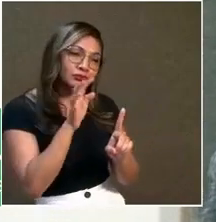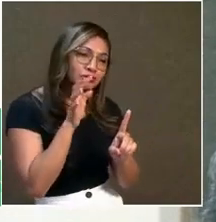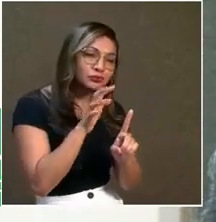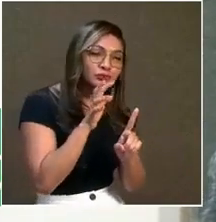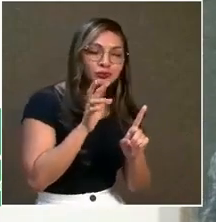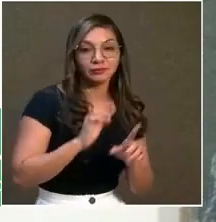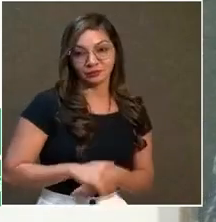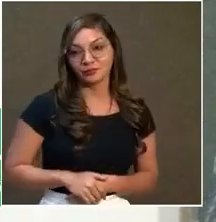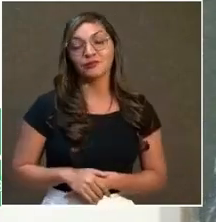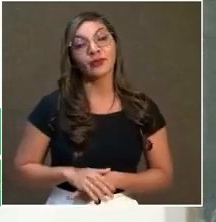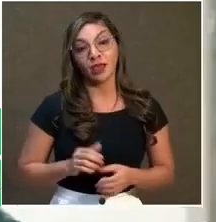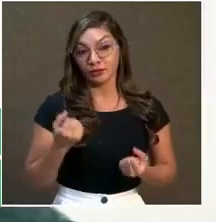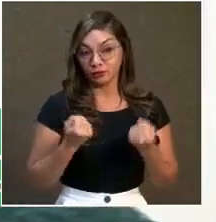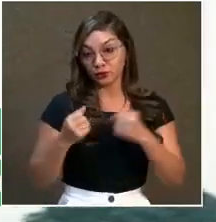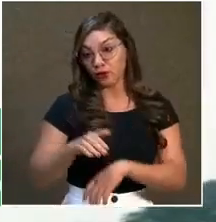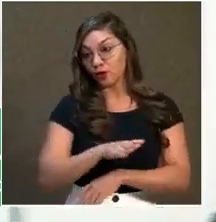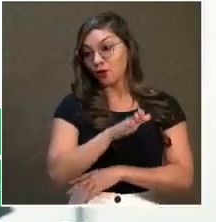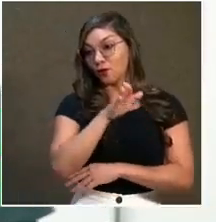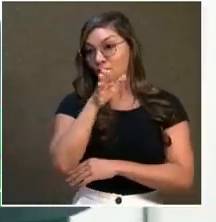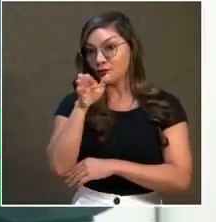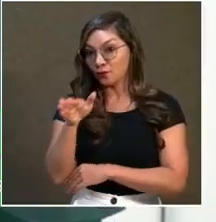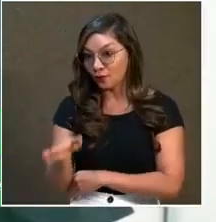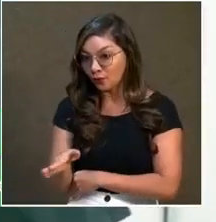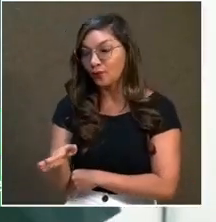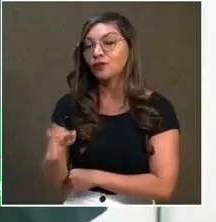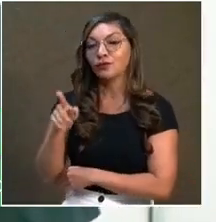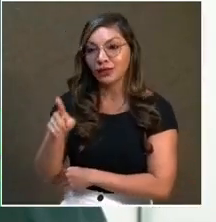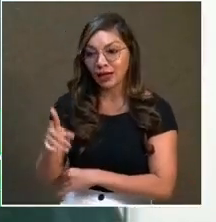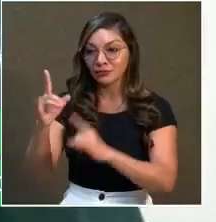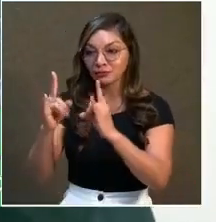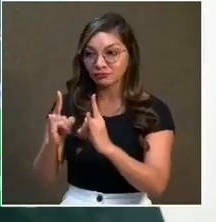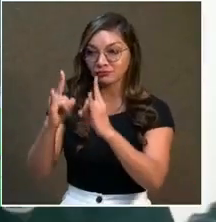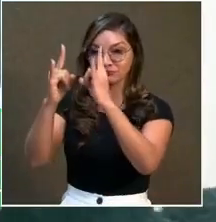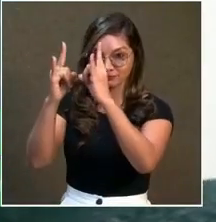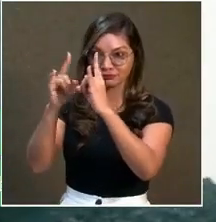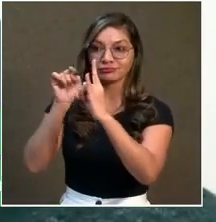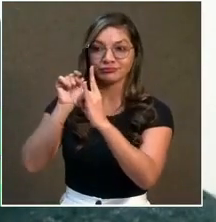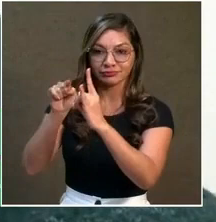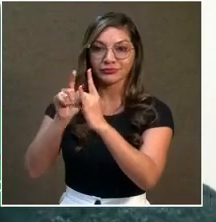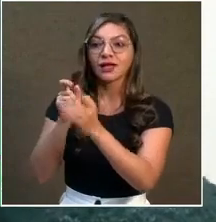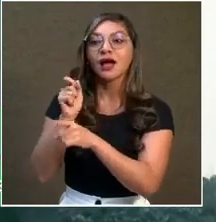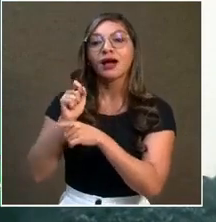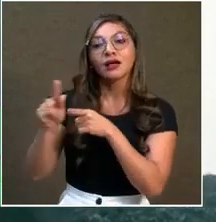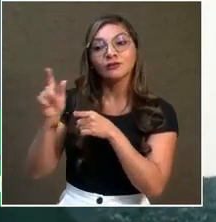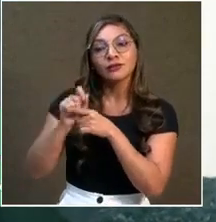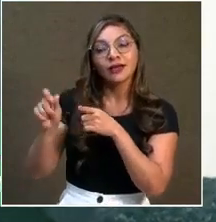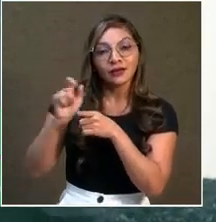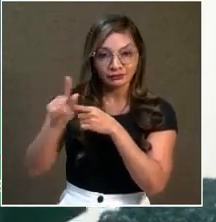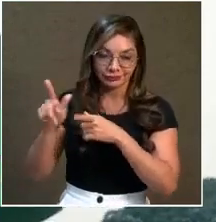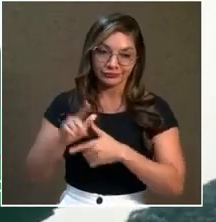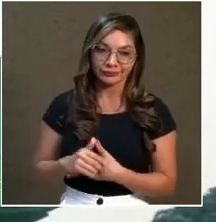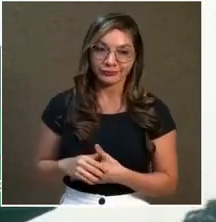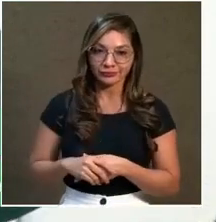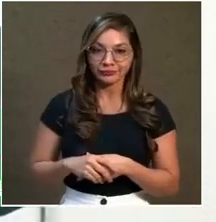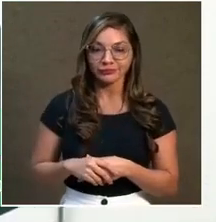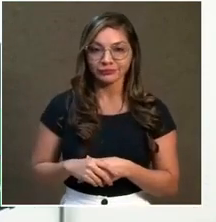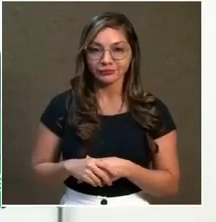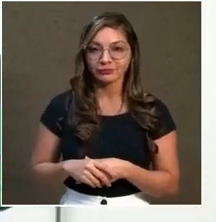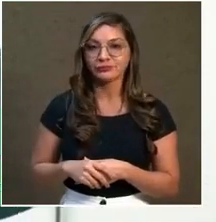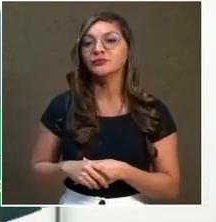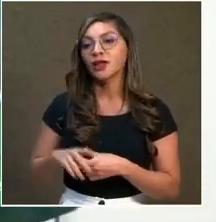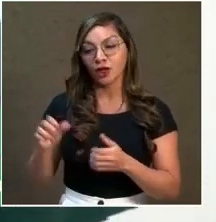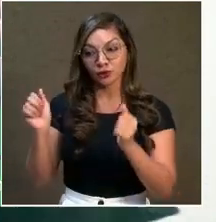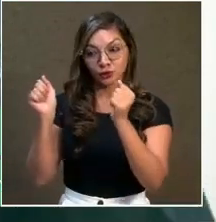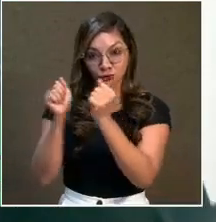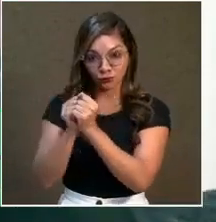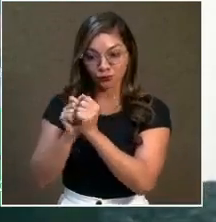Foram alugar o lugar, chegaram juntos, o dono do apartamento chegou aqui, deixou muito claro. Foram alugar um lugar